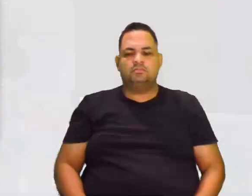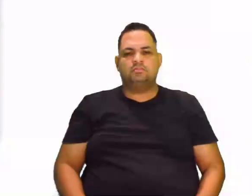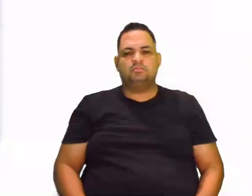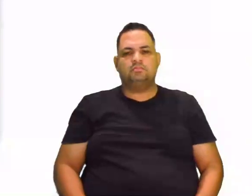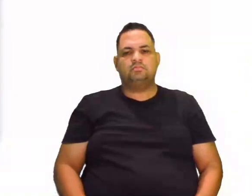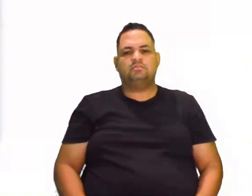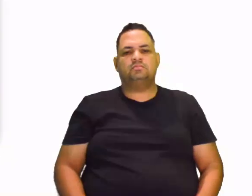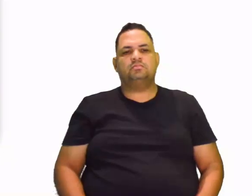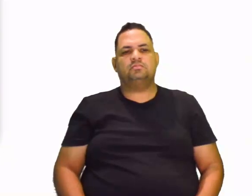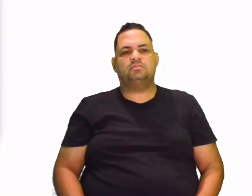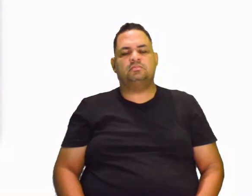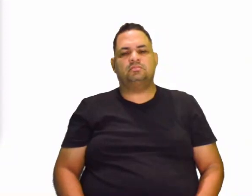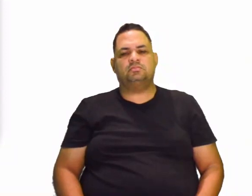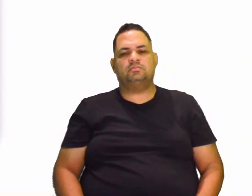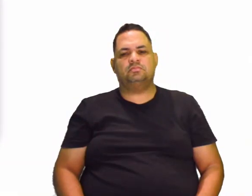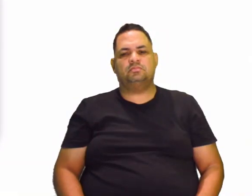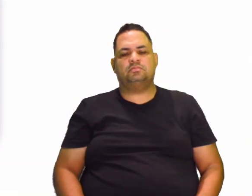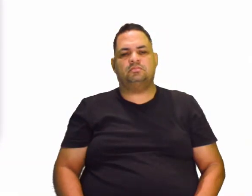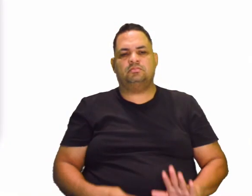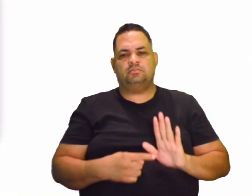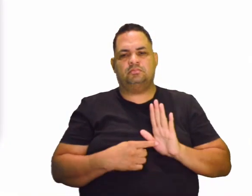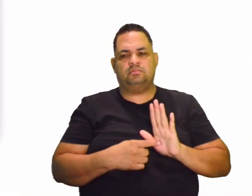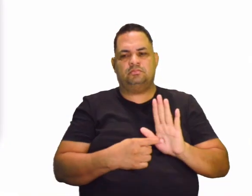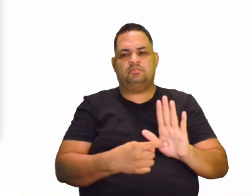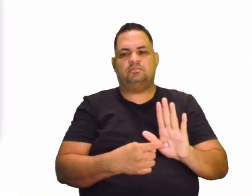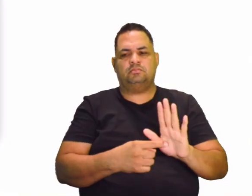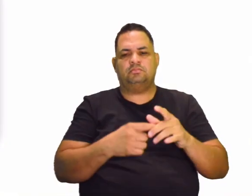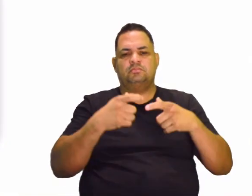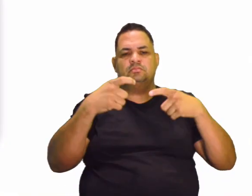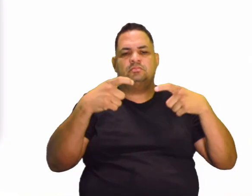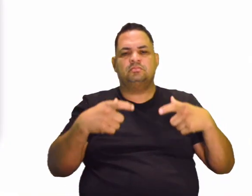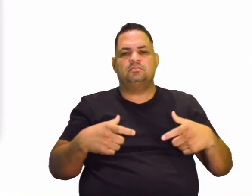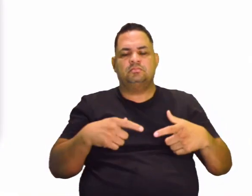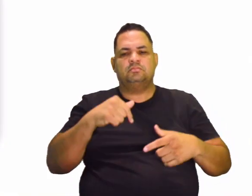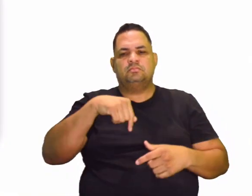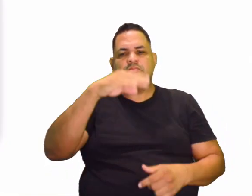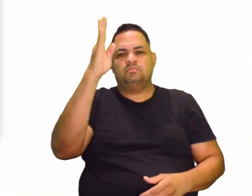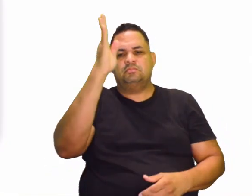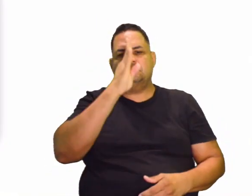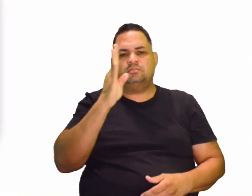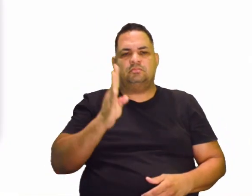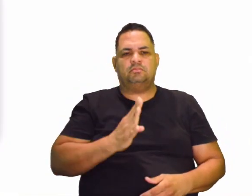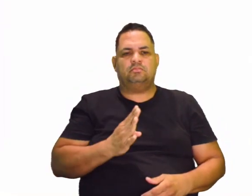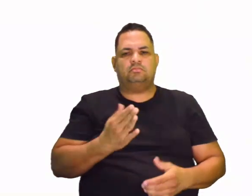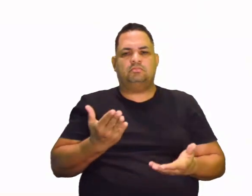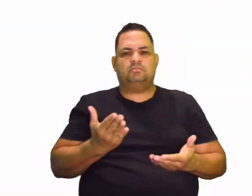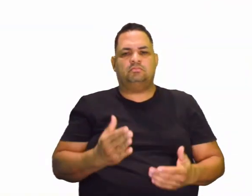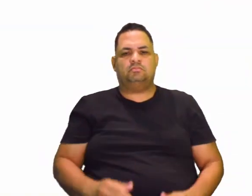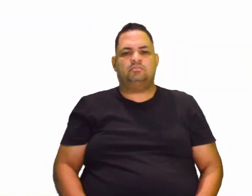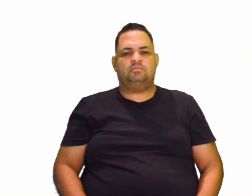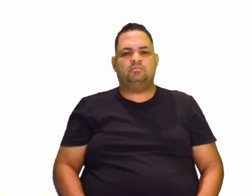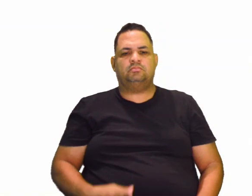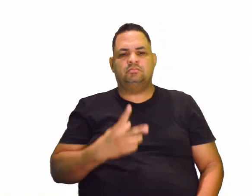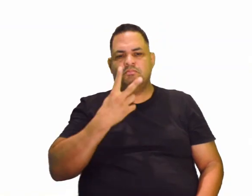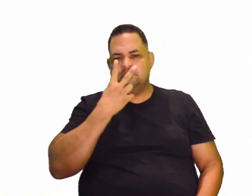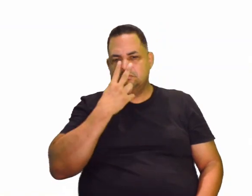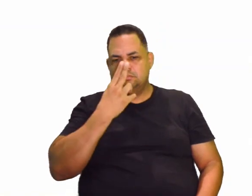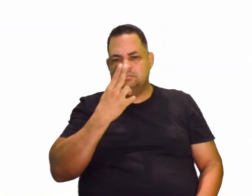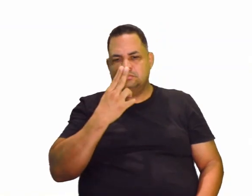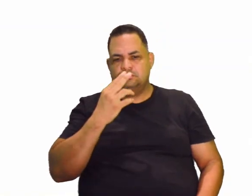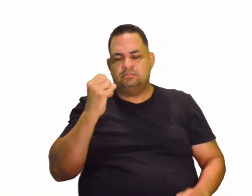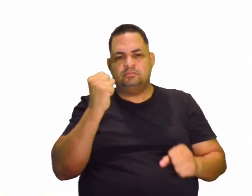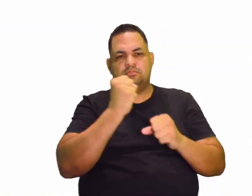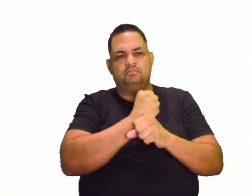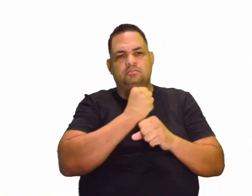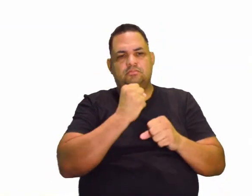sequência. Eu trouxe, né, um local aqui no Brasil que parece aí com as